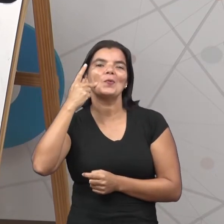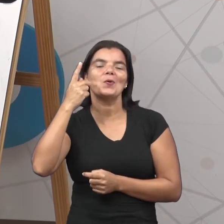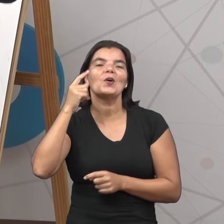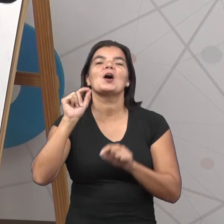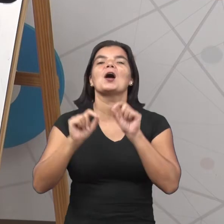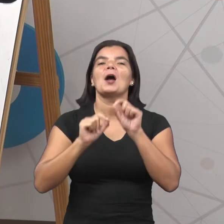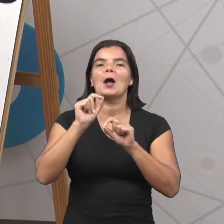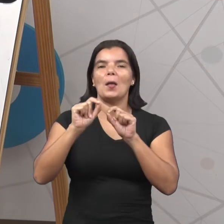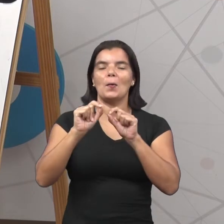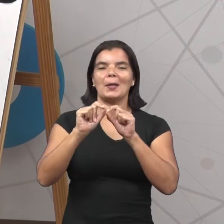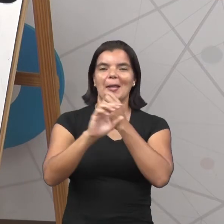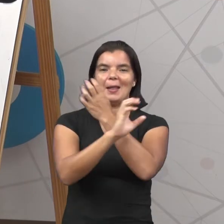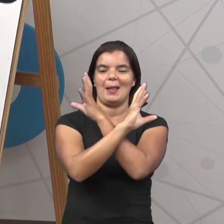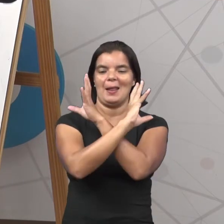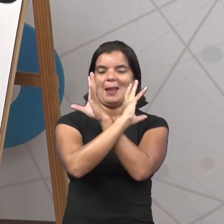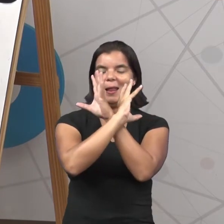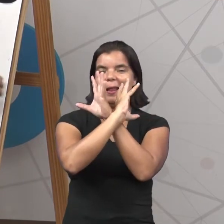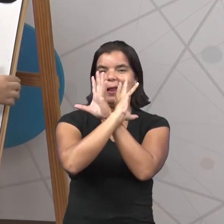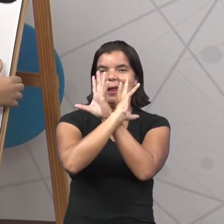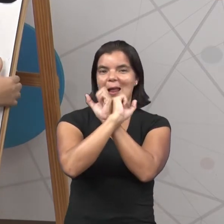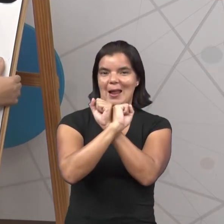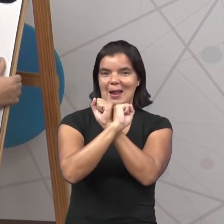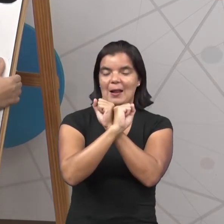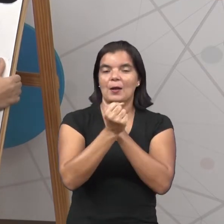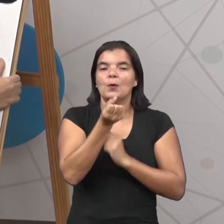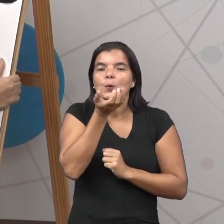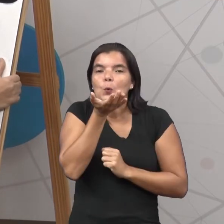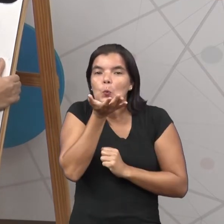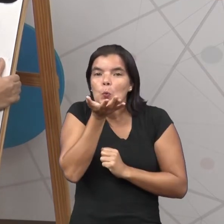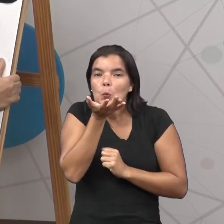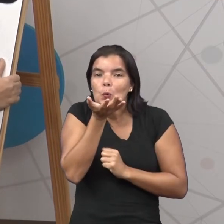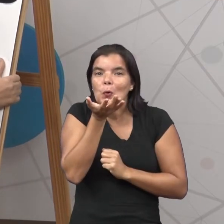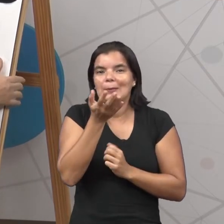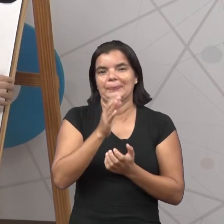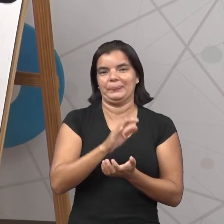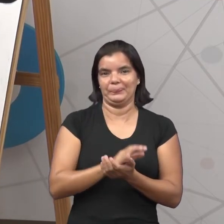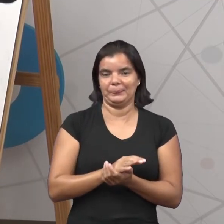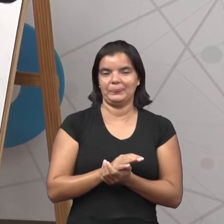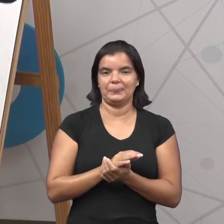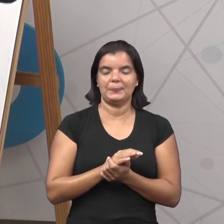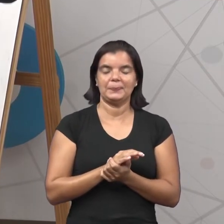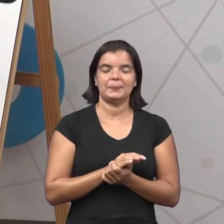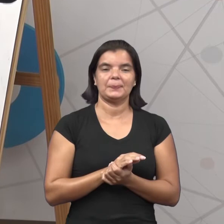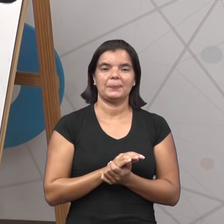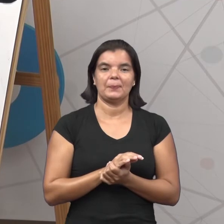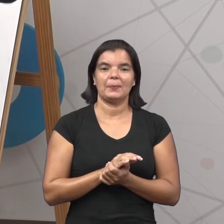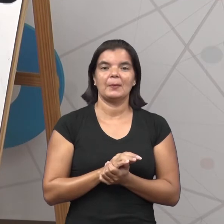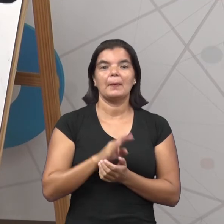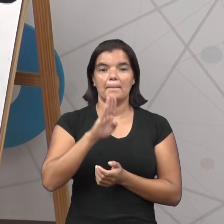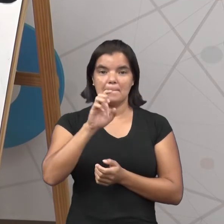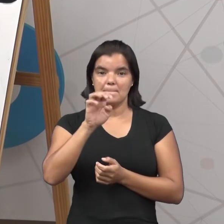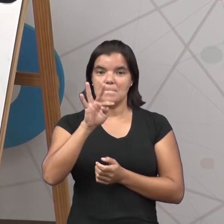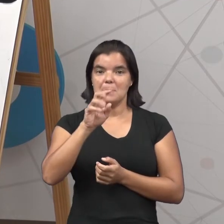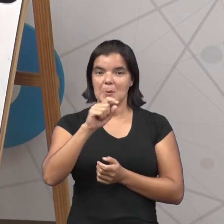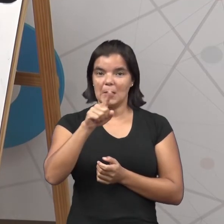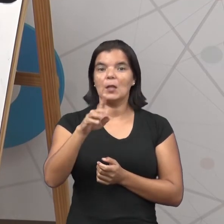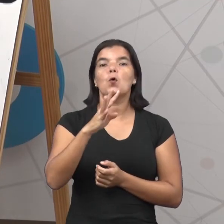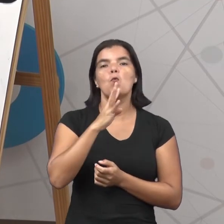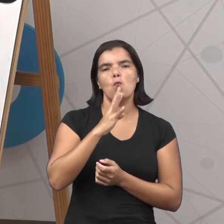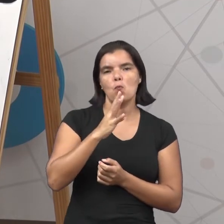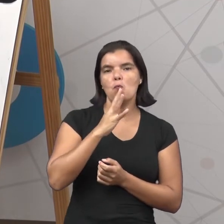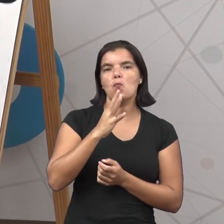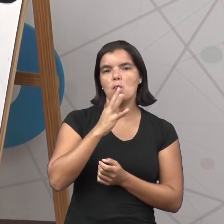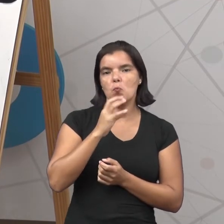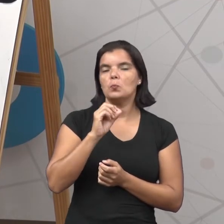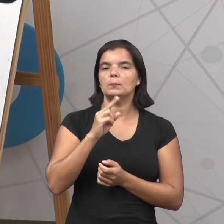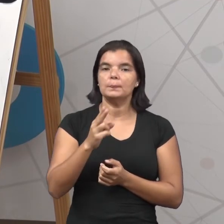concreto, tá? Isso aqui no Nordeste, olha só. Aqui no Nordeste, Betão. Aqui a gente conhece como cimento